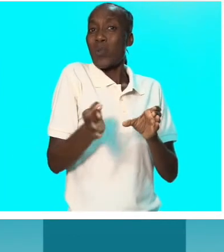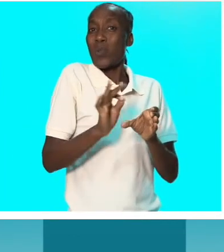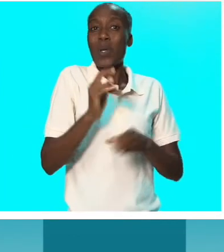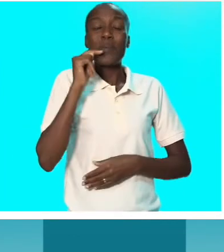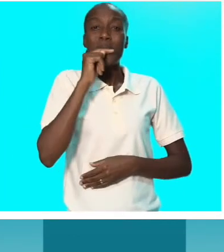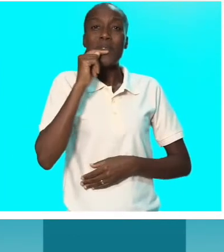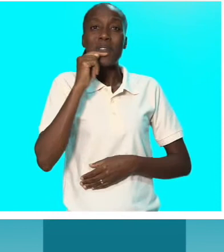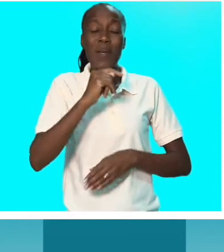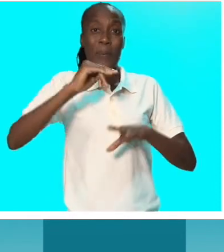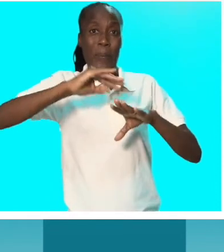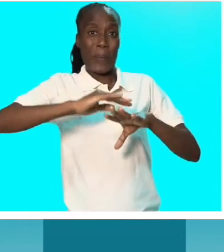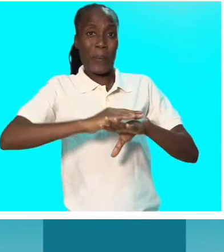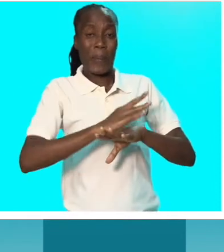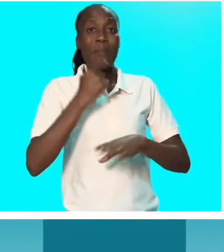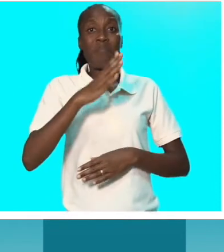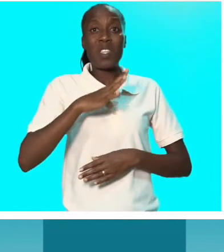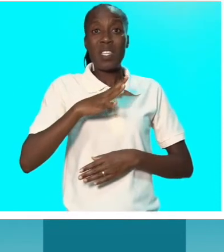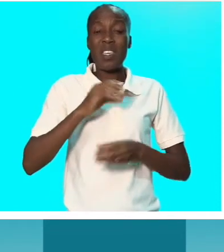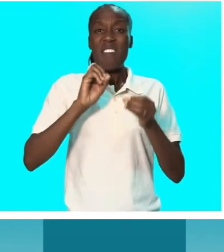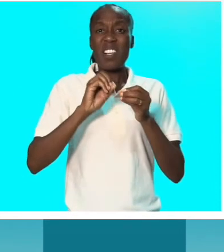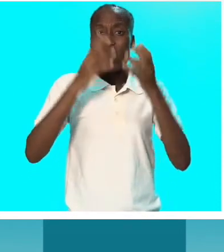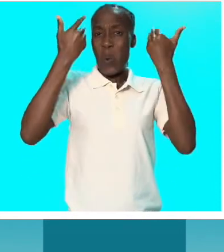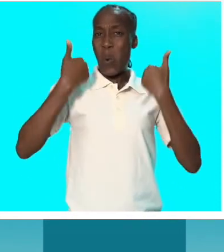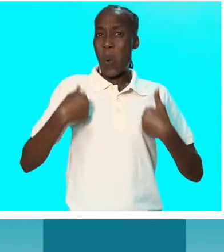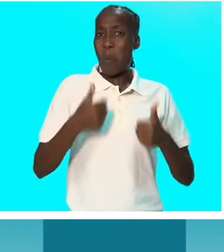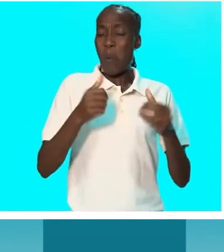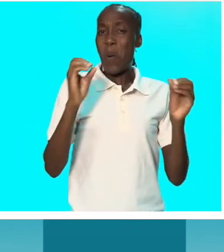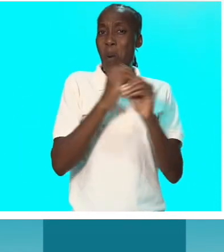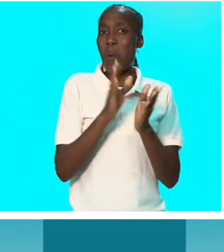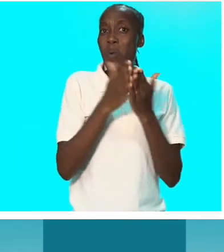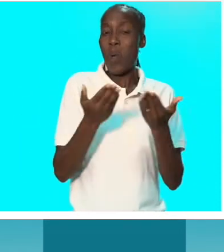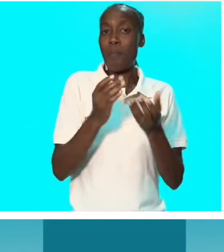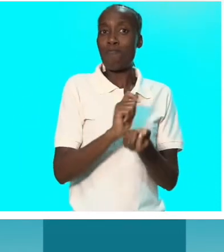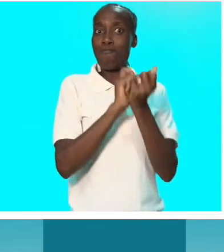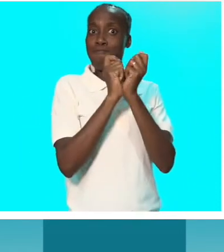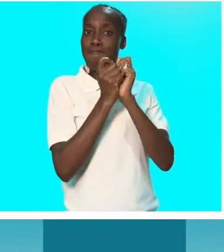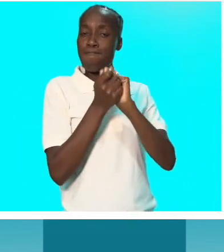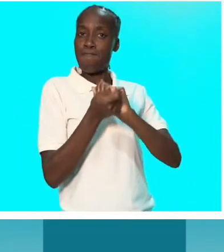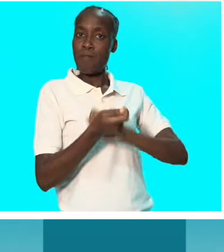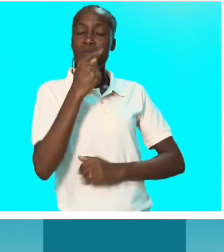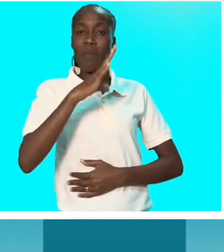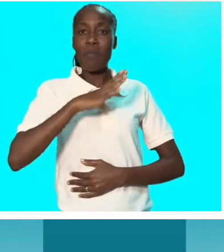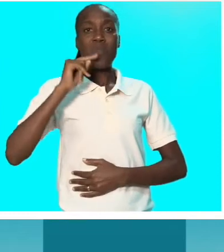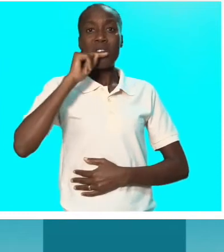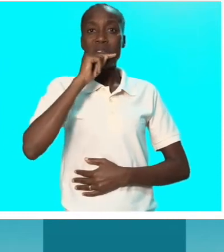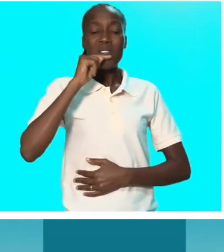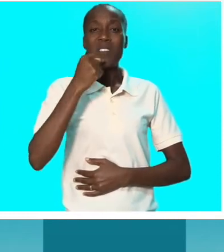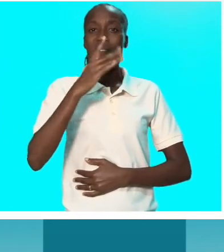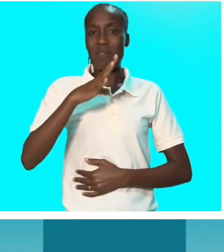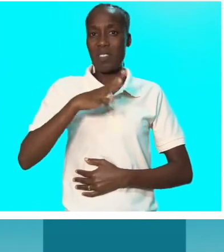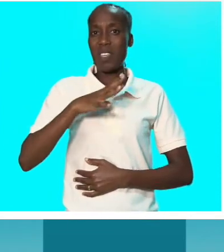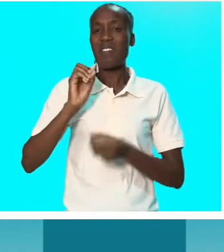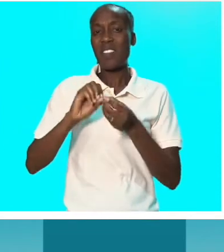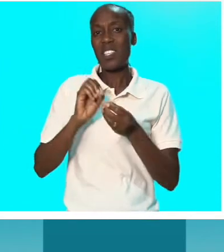de açúcar no sangue e pela incapacidade do organismo em transformar glicose em sangue proveniente